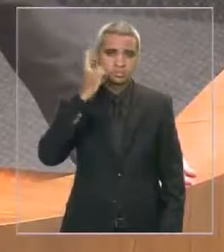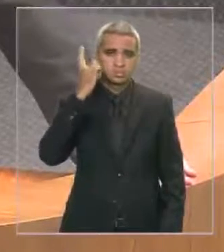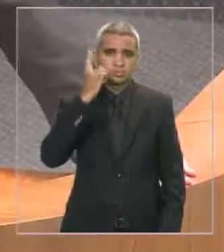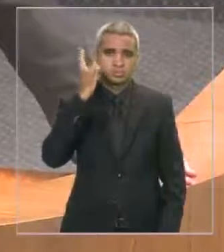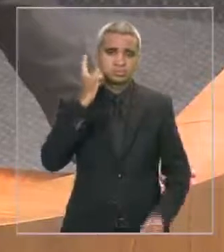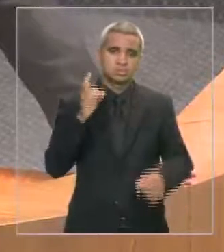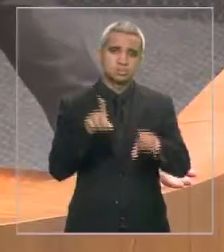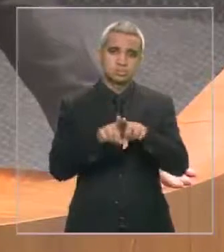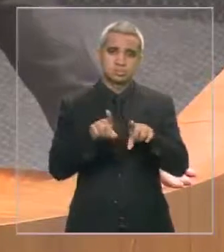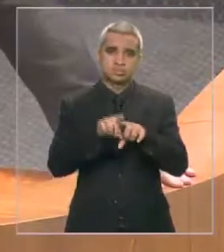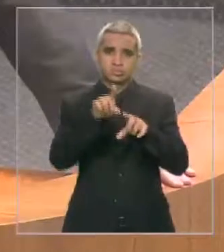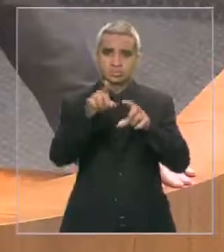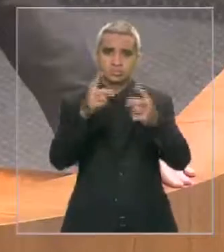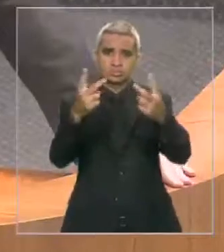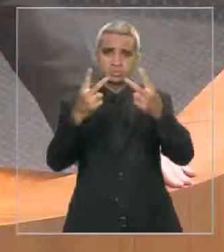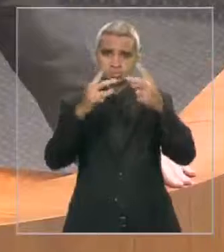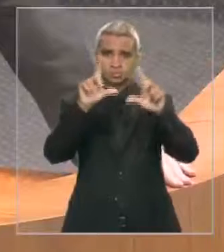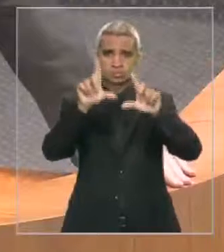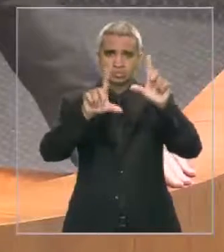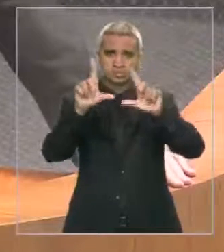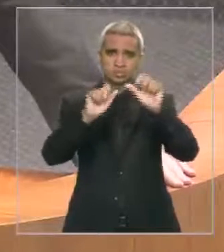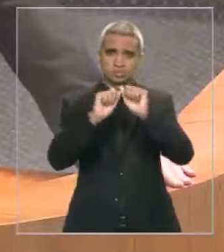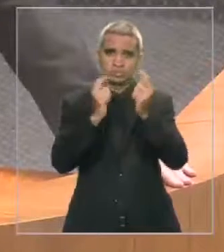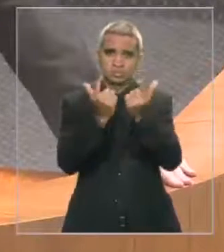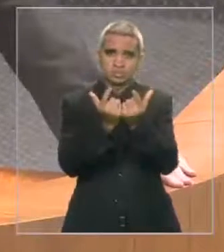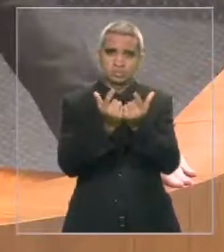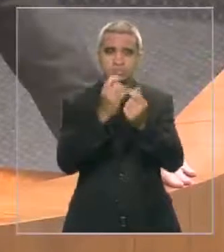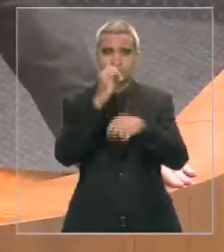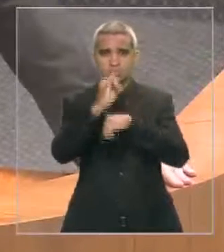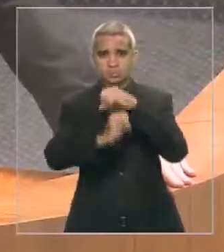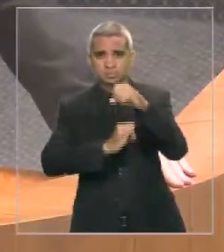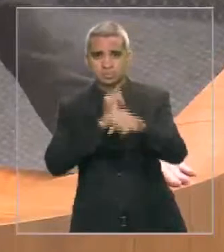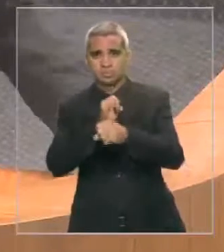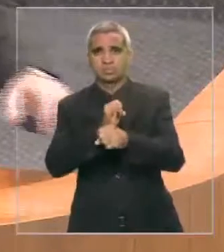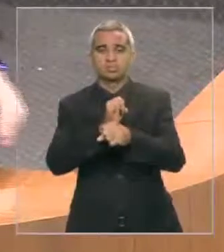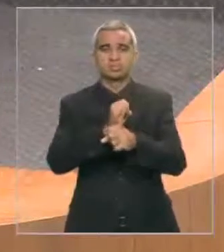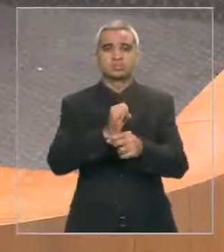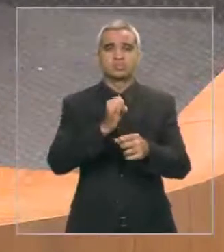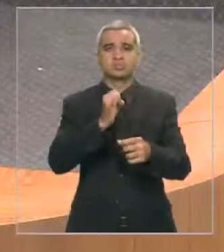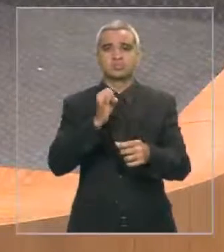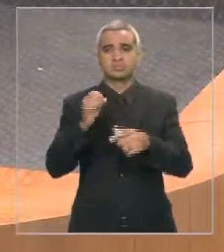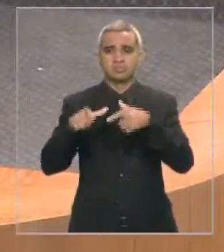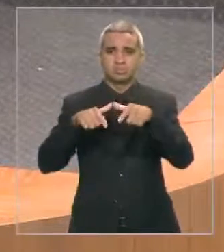internautas, telespectadores da TV Assembleia, imprensa,